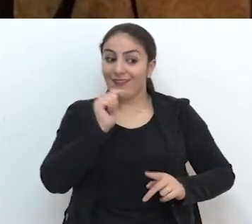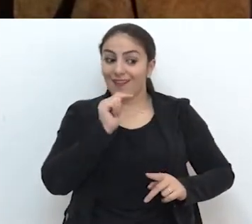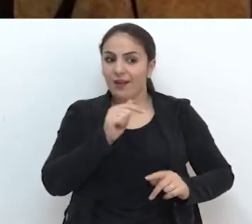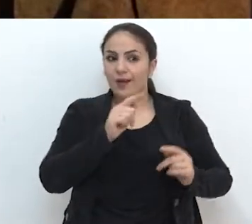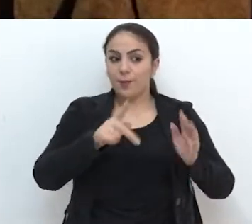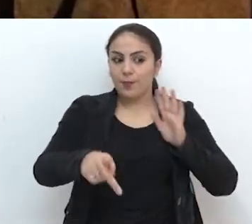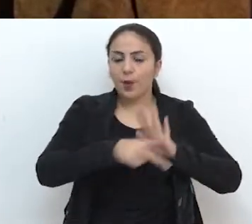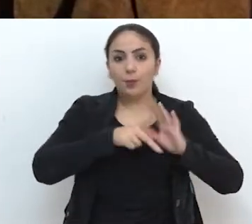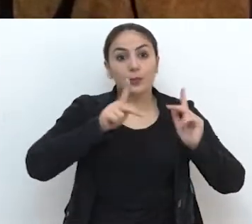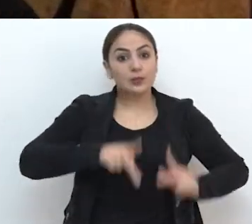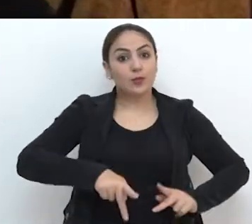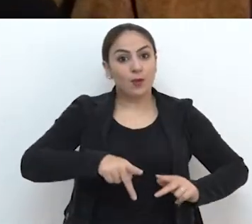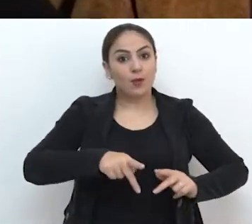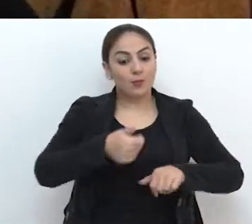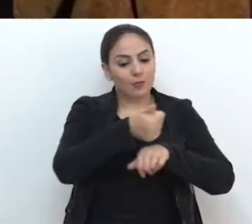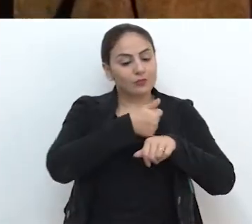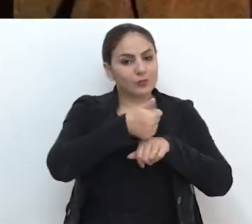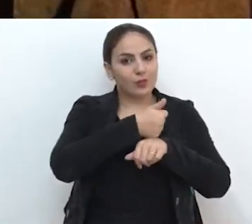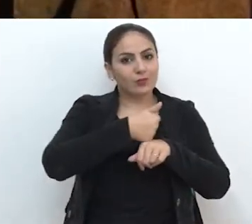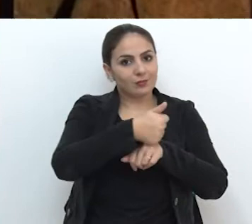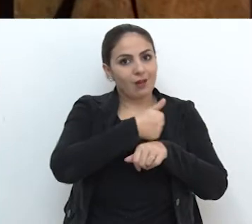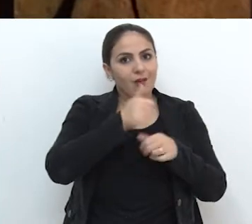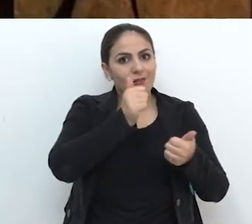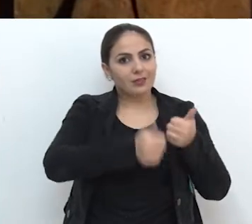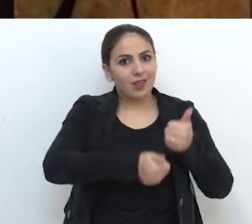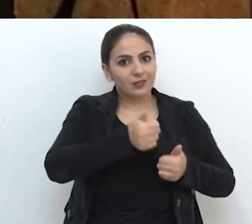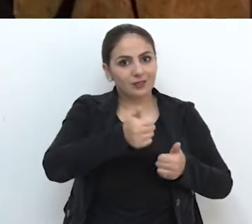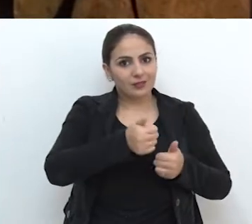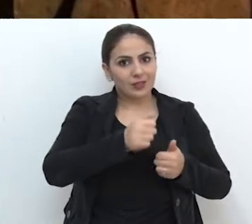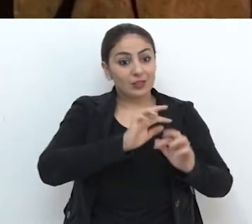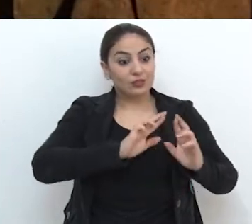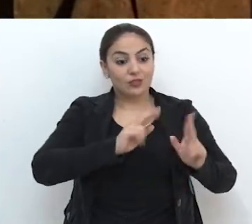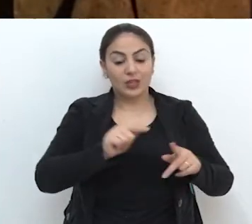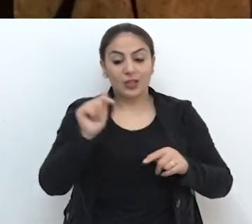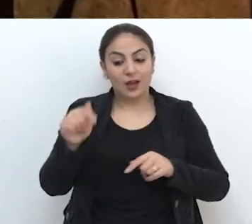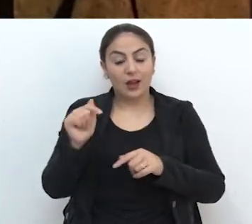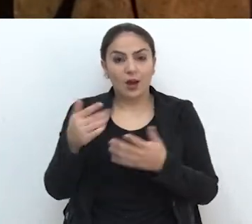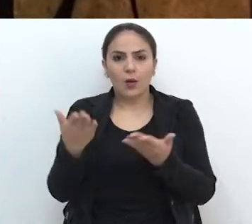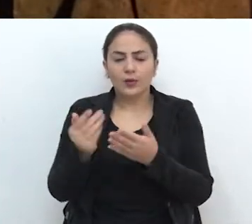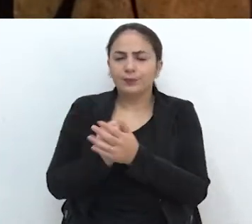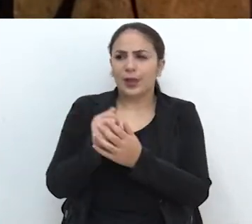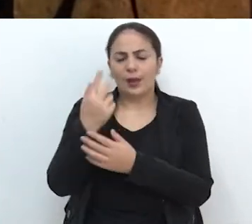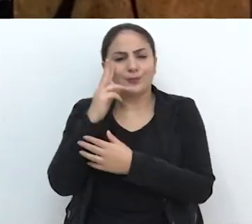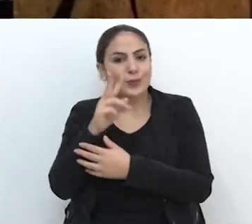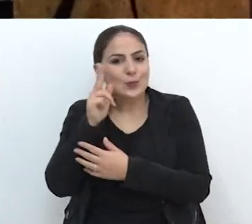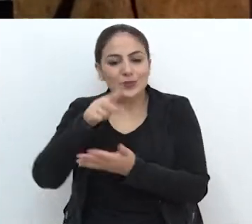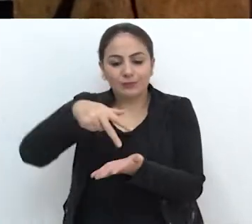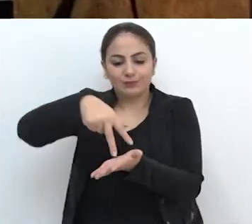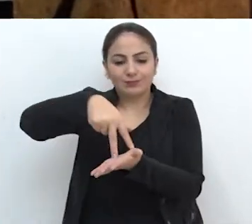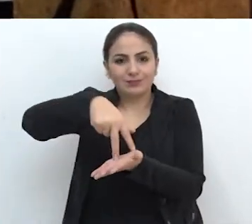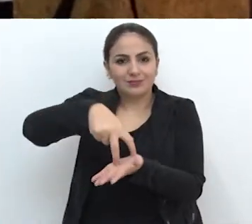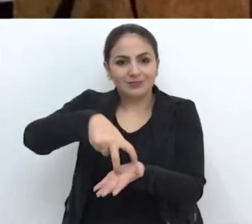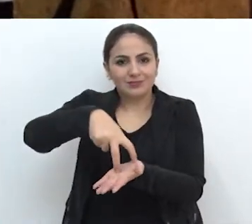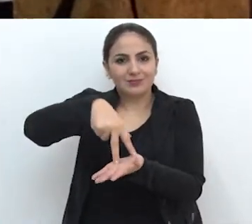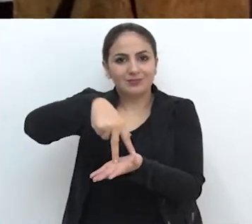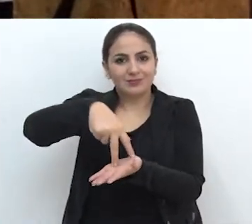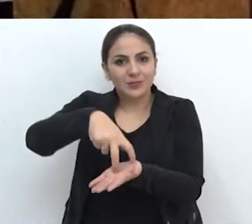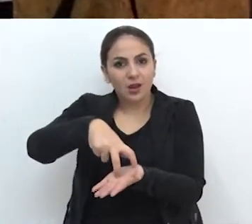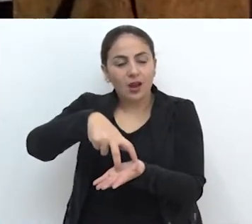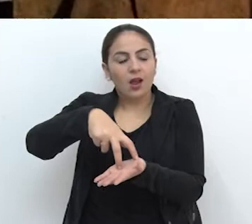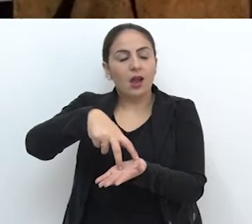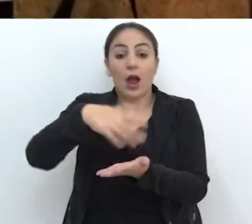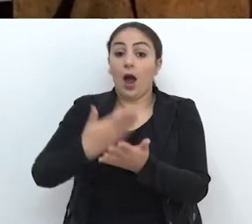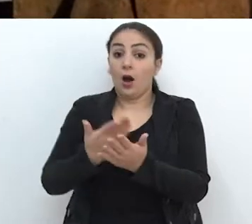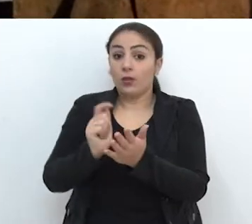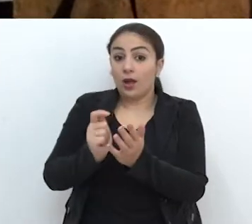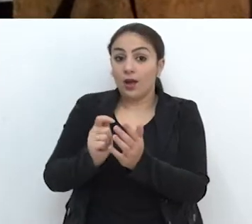CrossFit, né? Que hoje existe campeonato de CrossFit. Então, como é que funciona? É uma aula que se você chegar aqui assim, eu não consigo agachar, essa aula vai ser